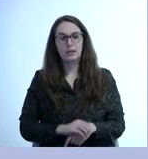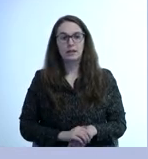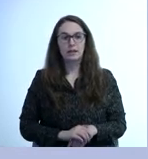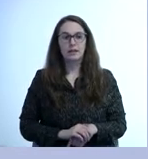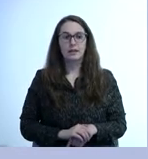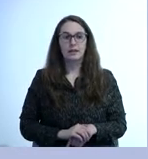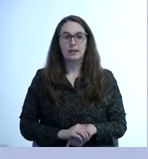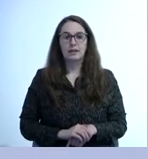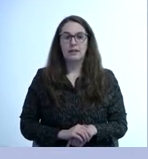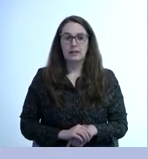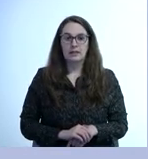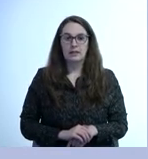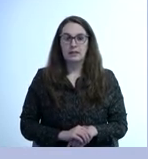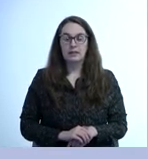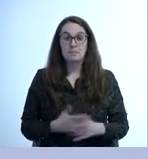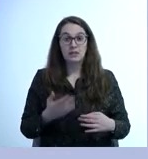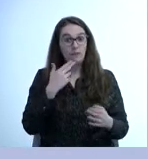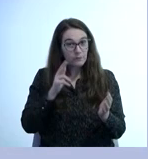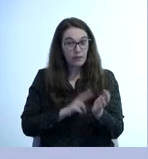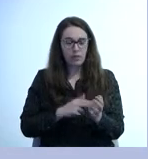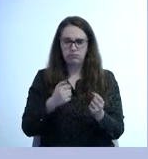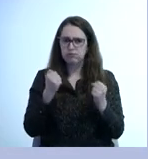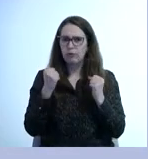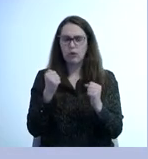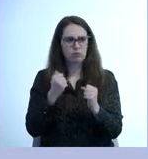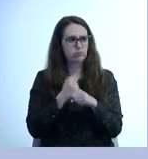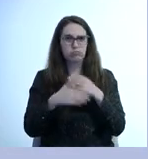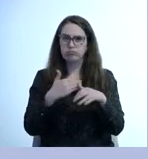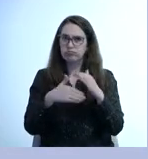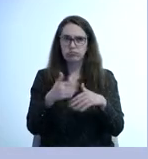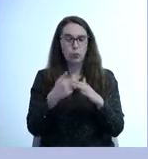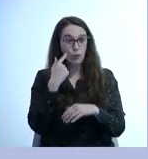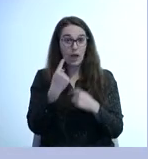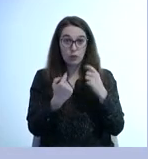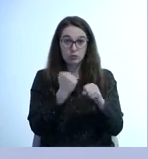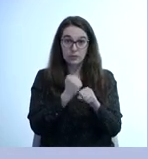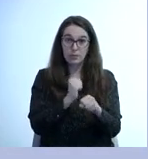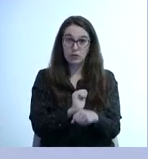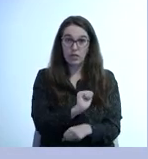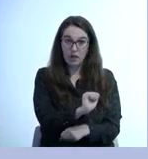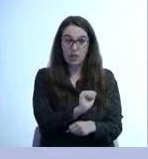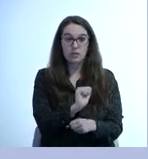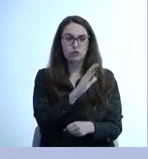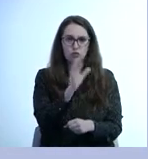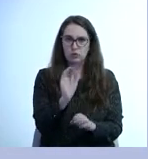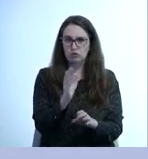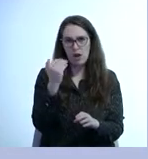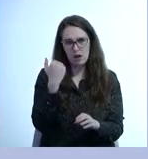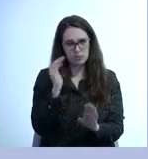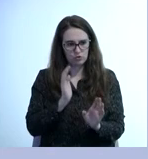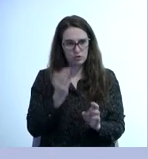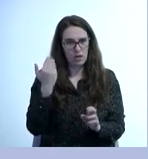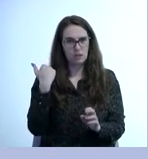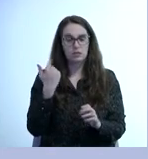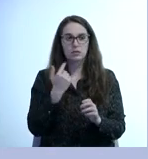Mas a verdade é que havia uma força e, entretanto, eu vi alguns trabalhos que o João Luís já tinha feito ainda,